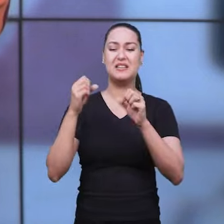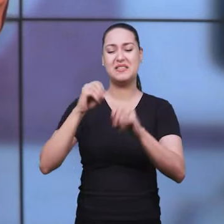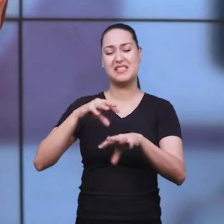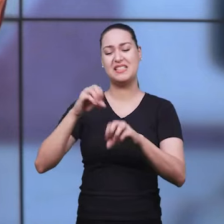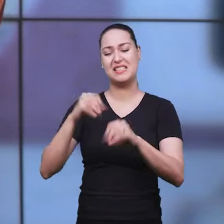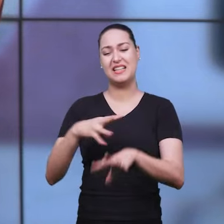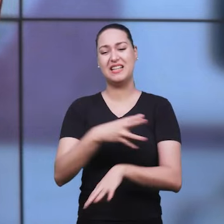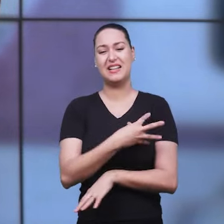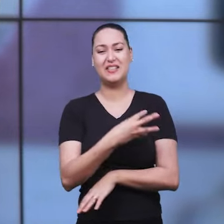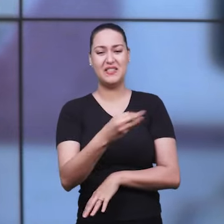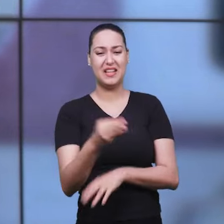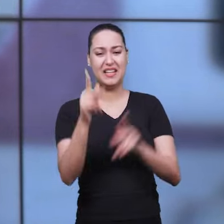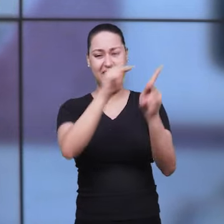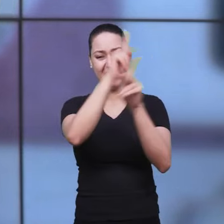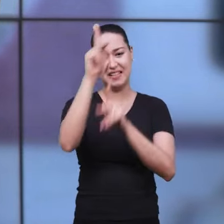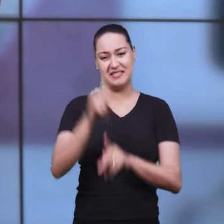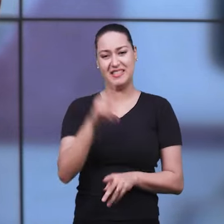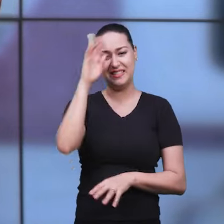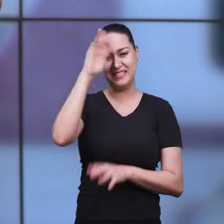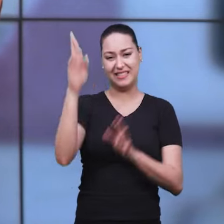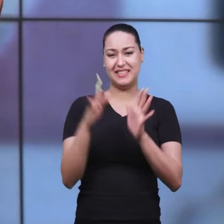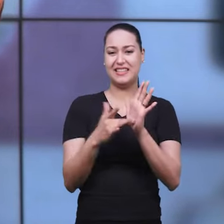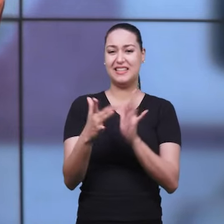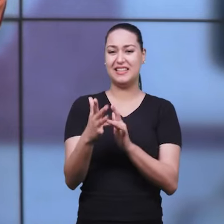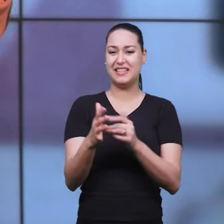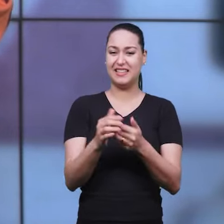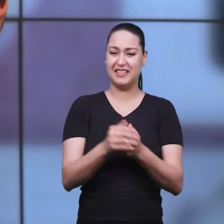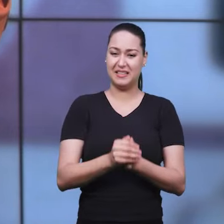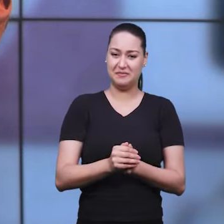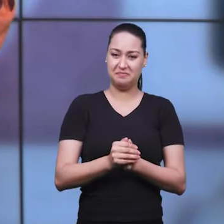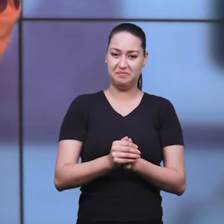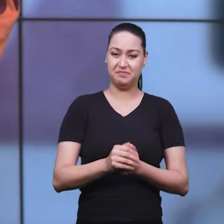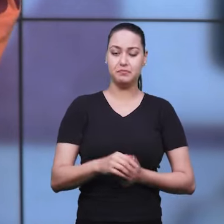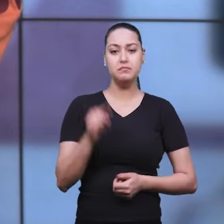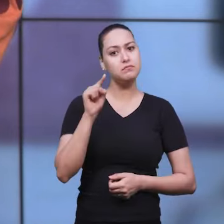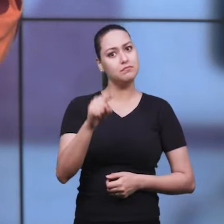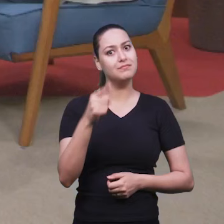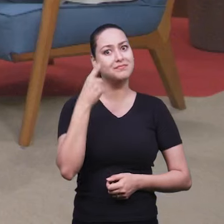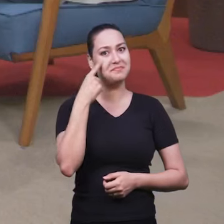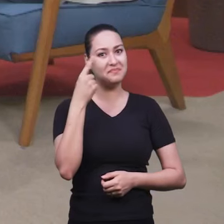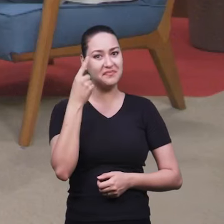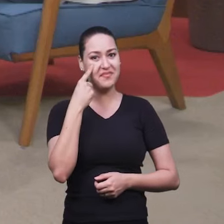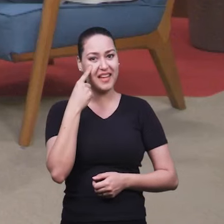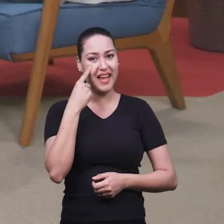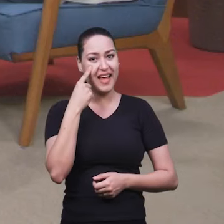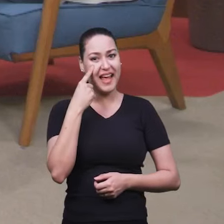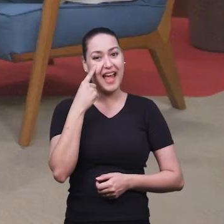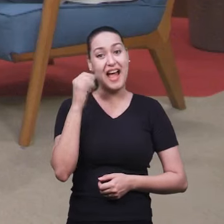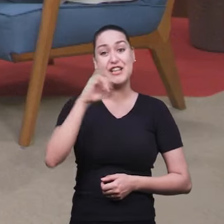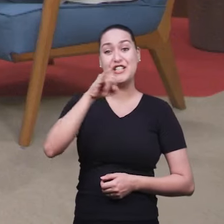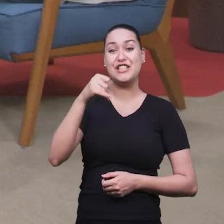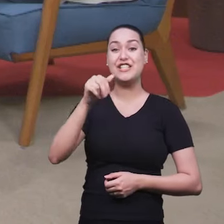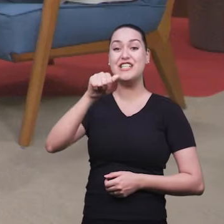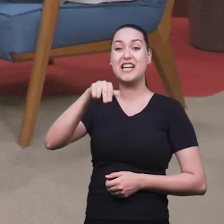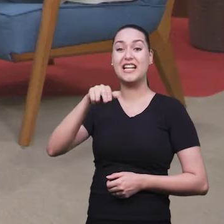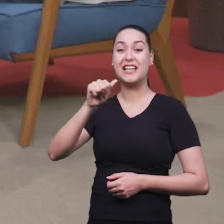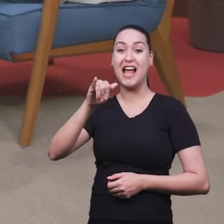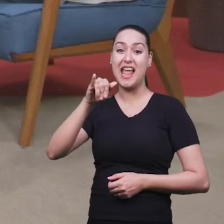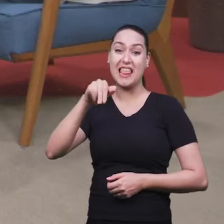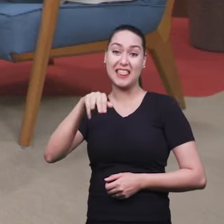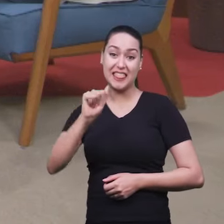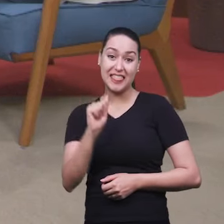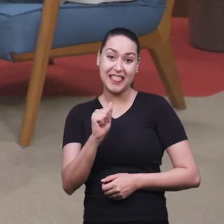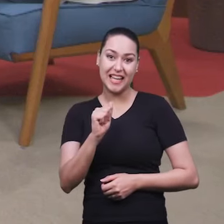abençoando grandemente na educação dos nossos filhos. A paz do Senhor Jesus. Vocês já perceberam como a tia Janaína